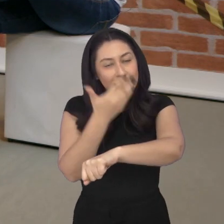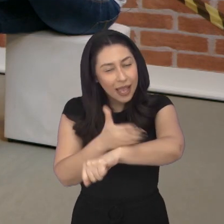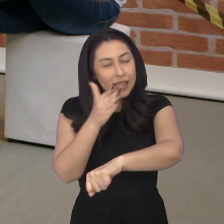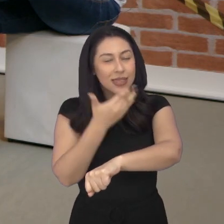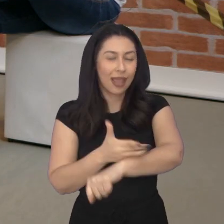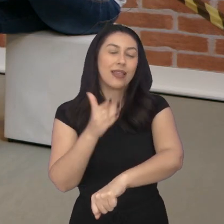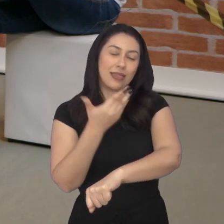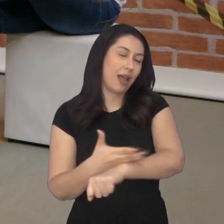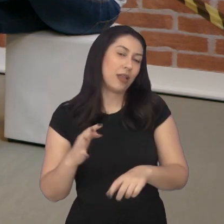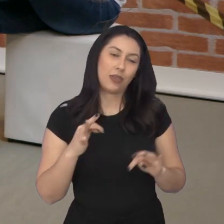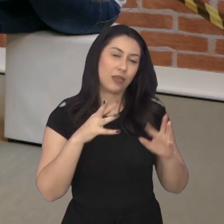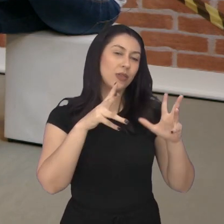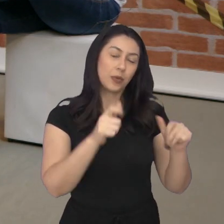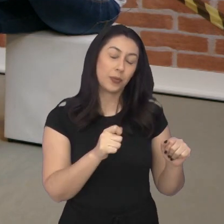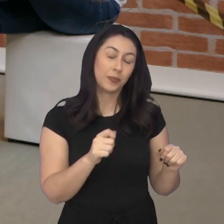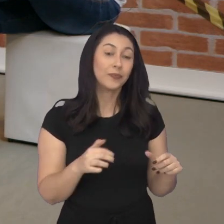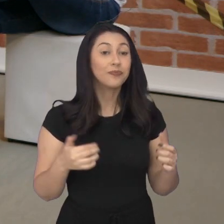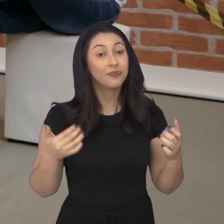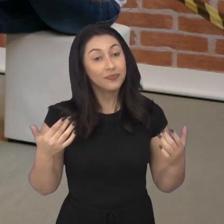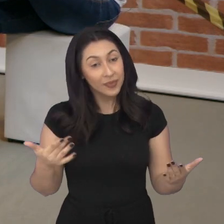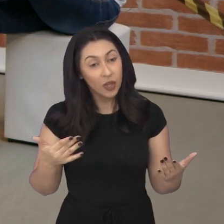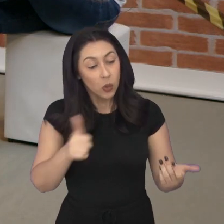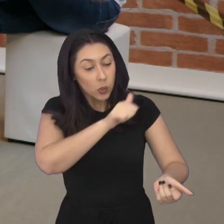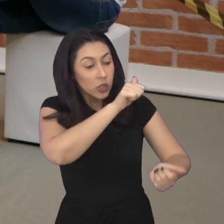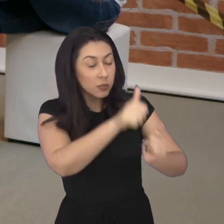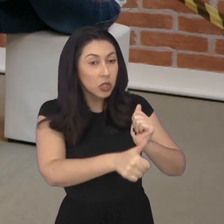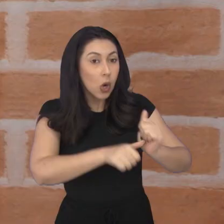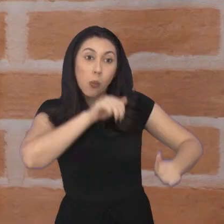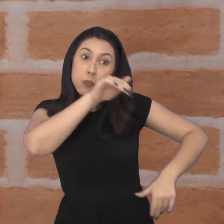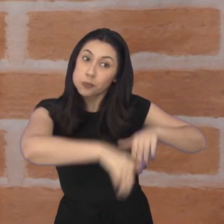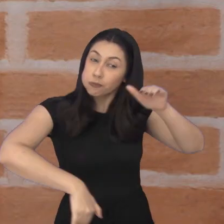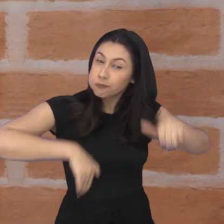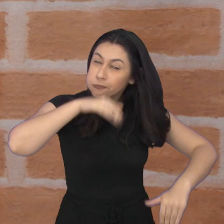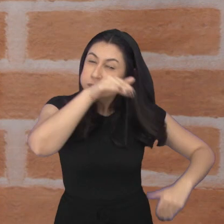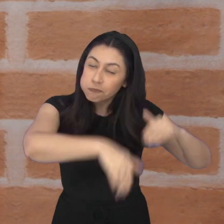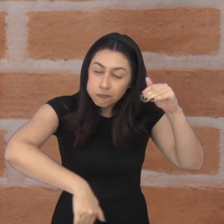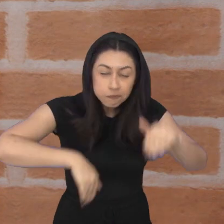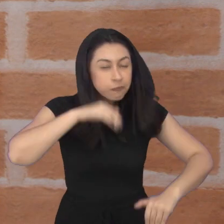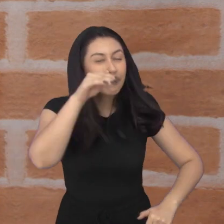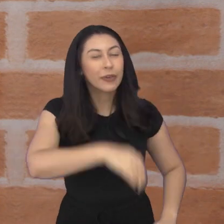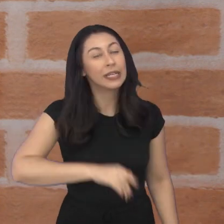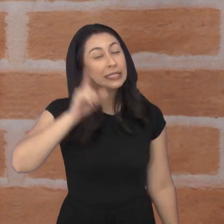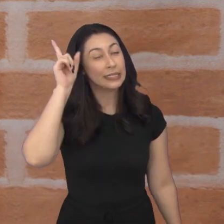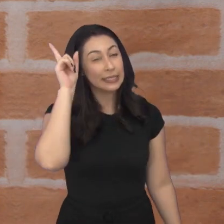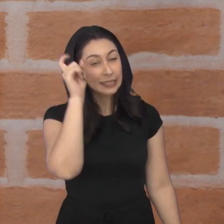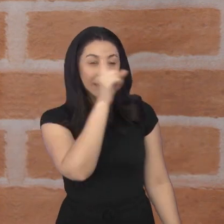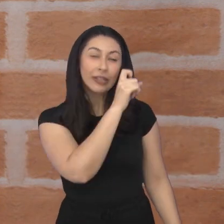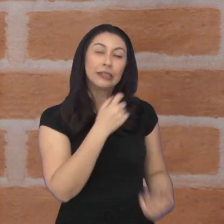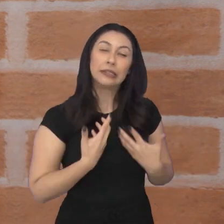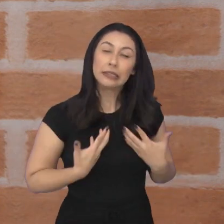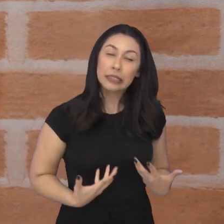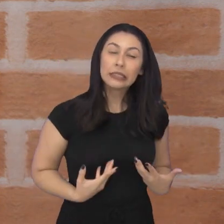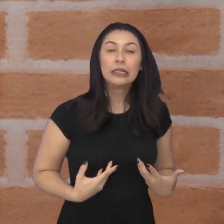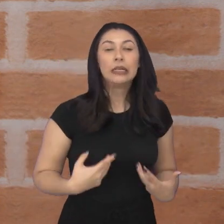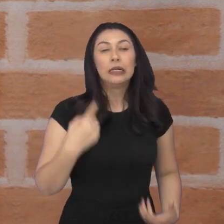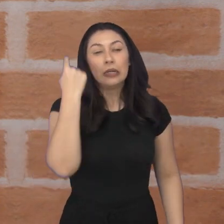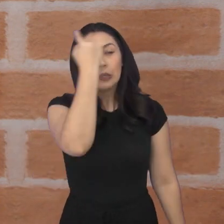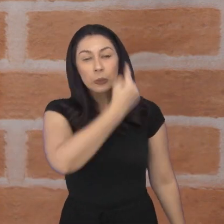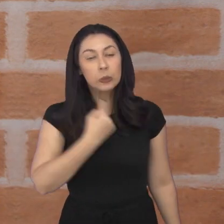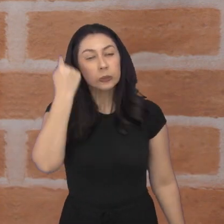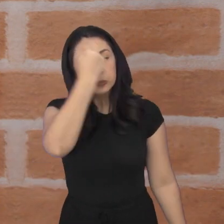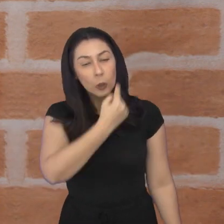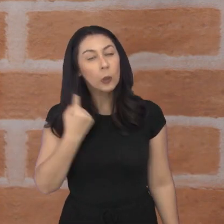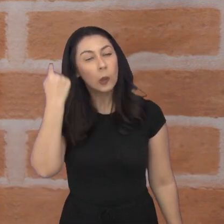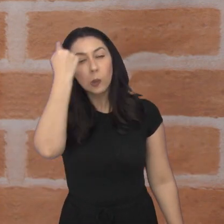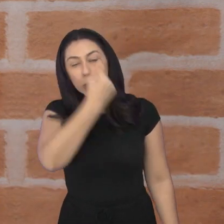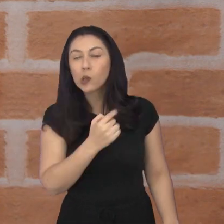Treino. Então, a natação em específico é um esporte bem difícil, né? Muito desgastante, muitas horas, muita dedicação.